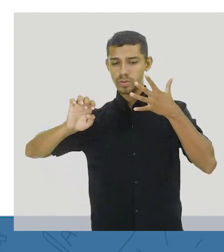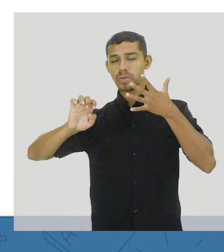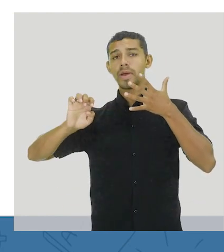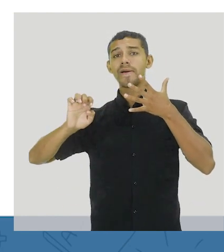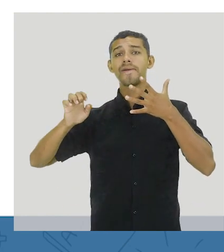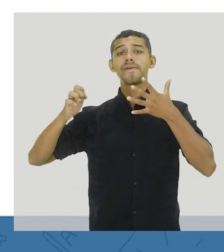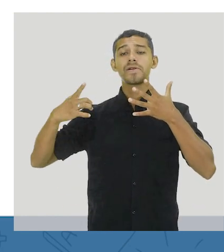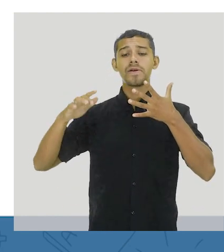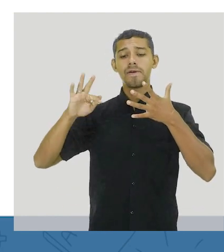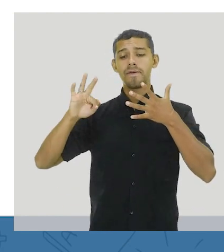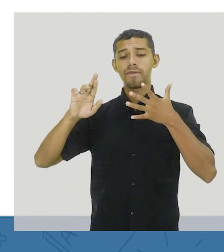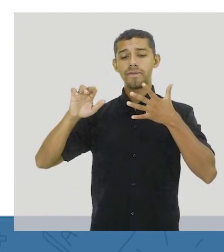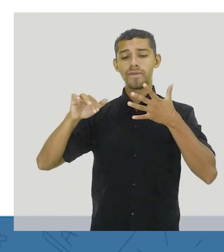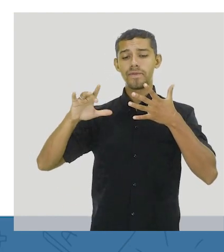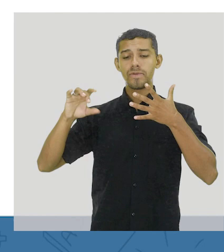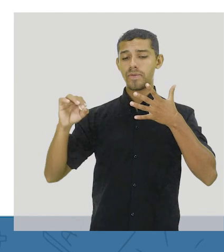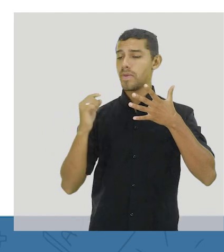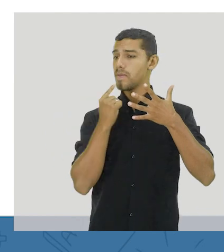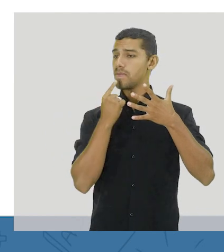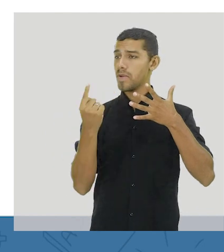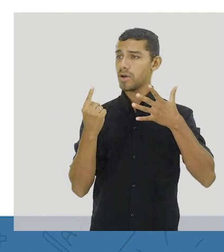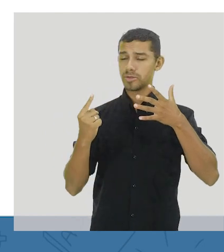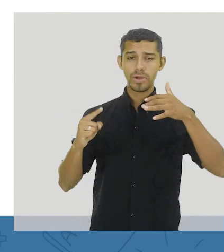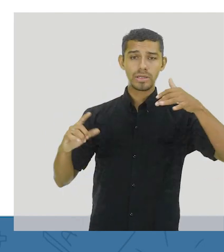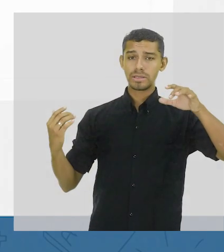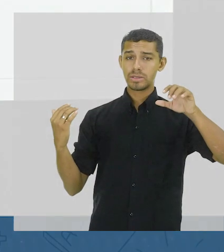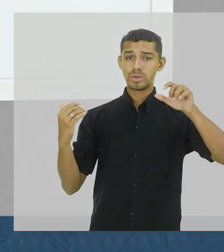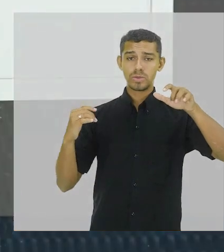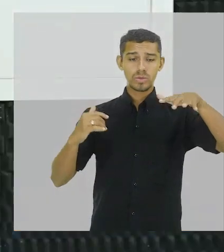primeira questão, essa questão 1,